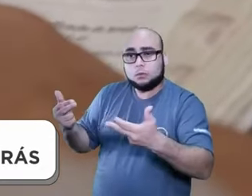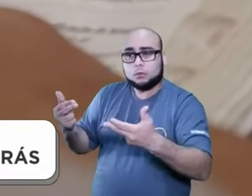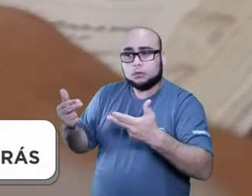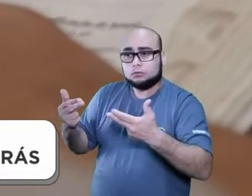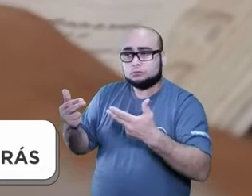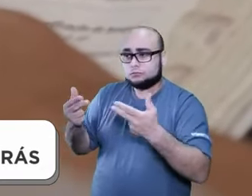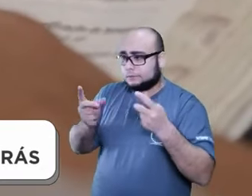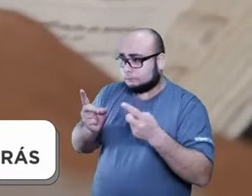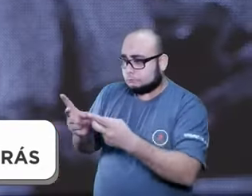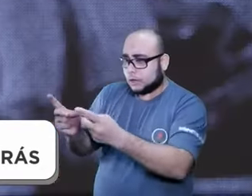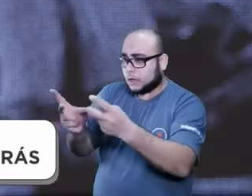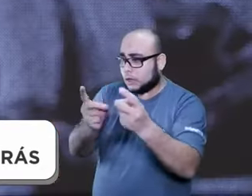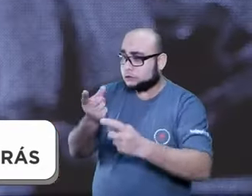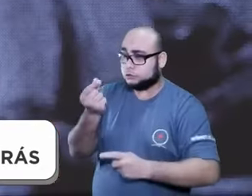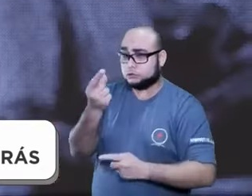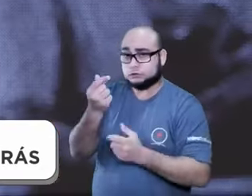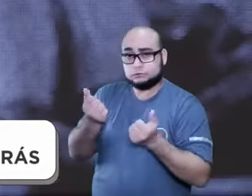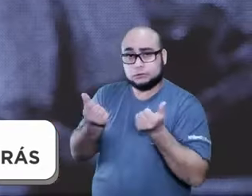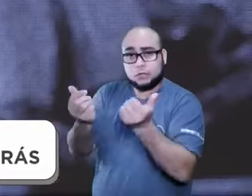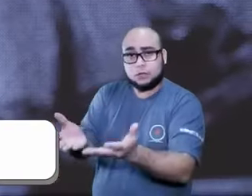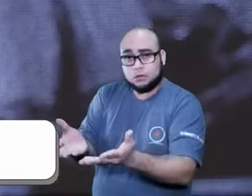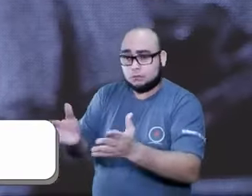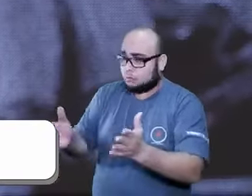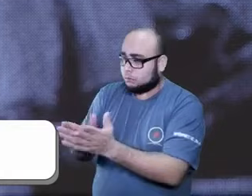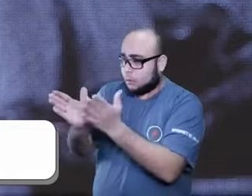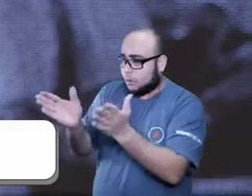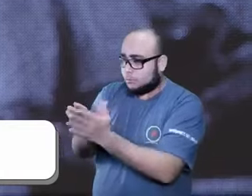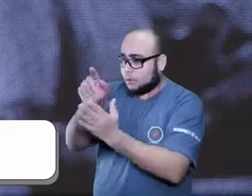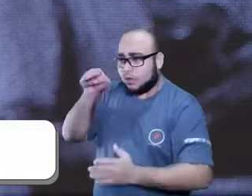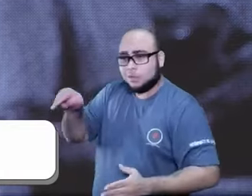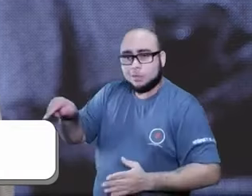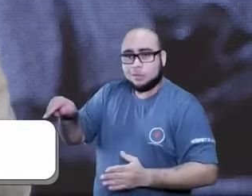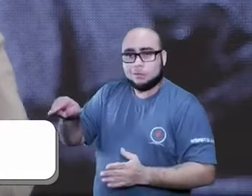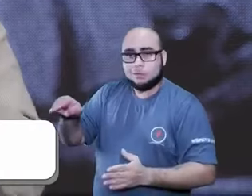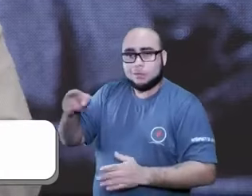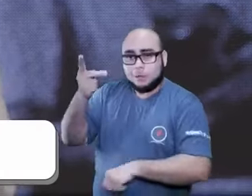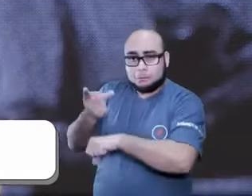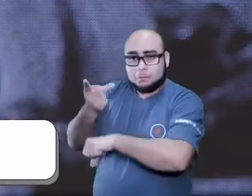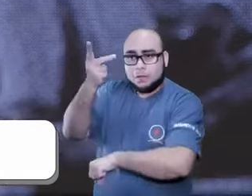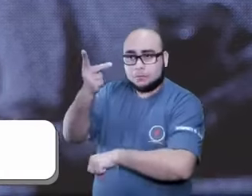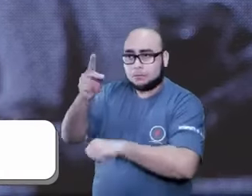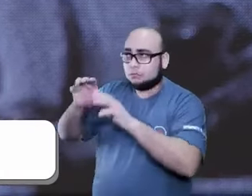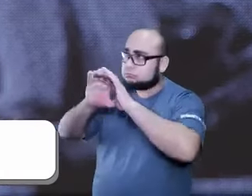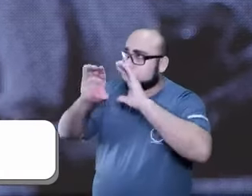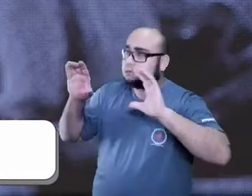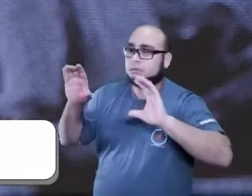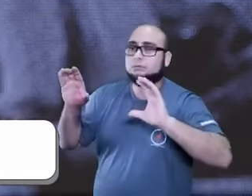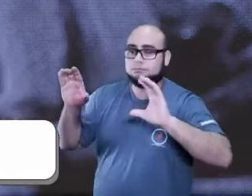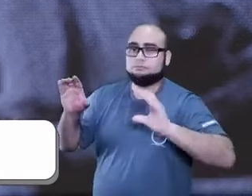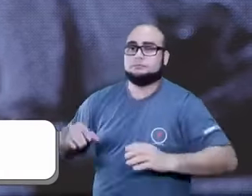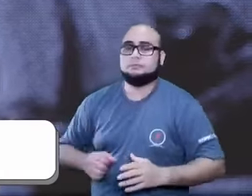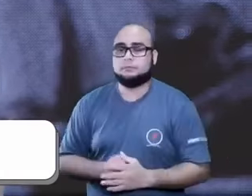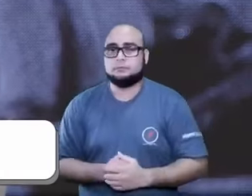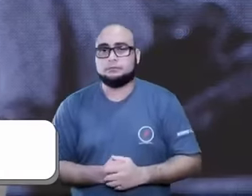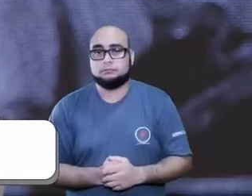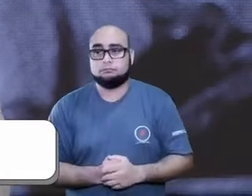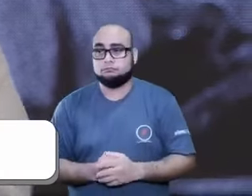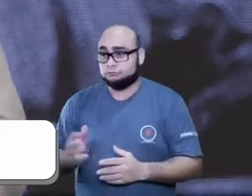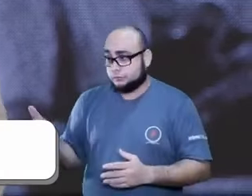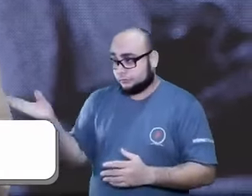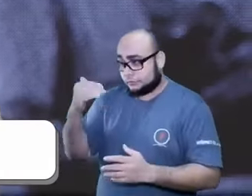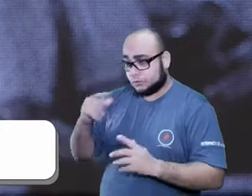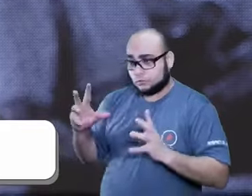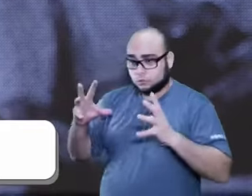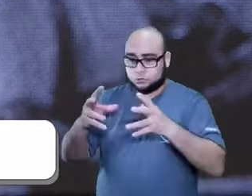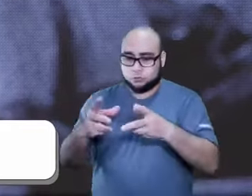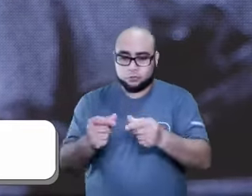dá aos pobres, e terás um tesouro do céu, e vem e segue-me. Mas